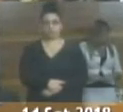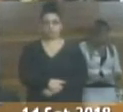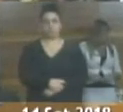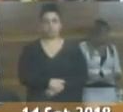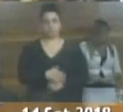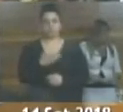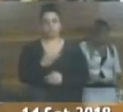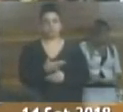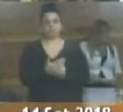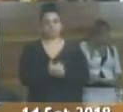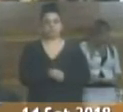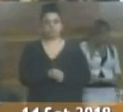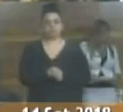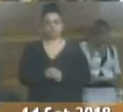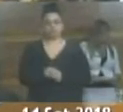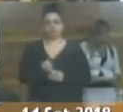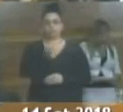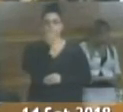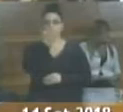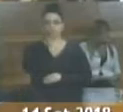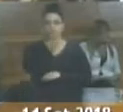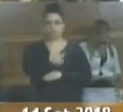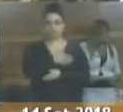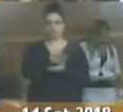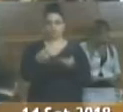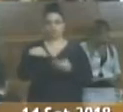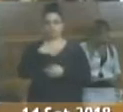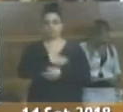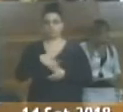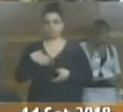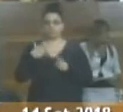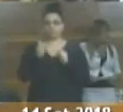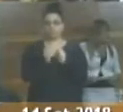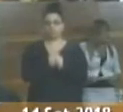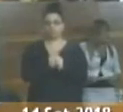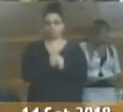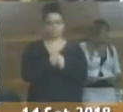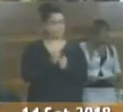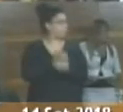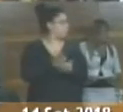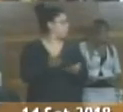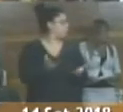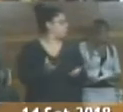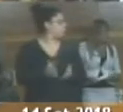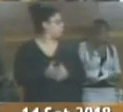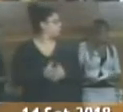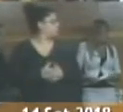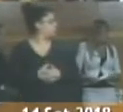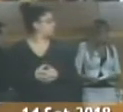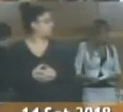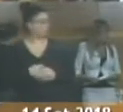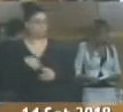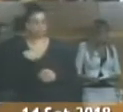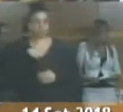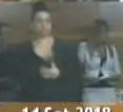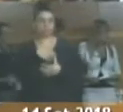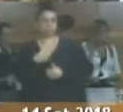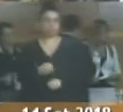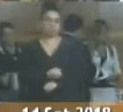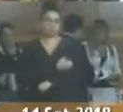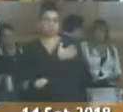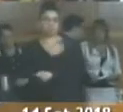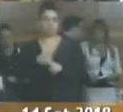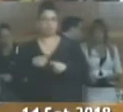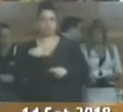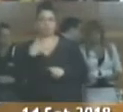Glauco. Boa tarde, pessoal. É um prazer estar aqui perto de vocês, tá? E também muito emocionado, a gente